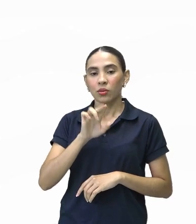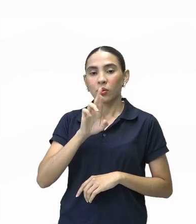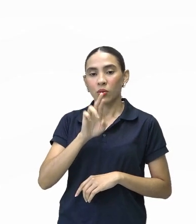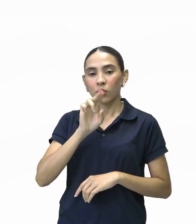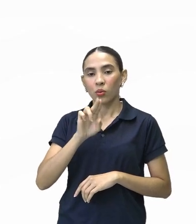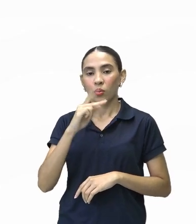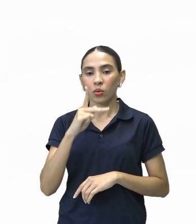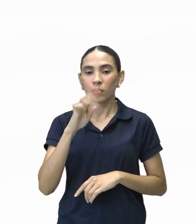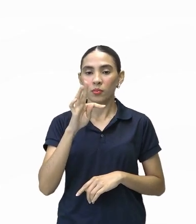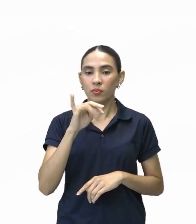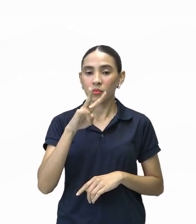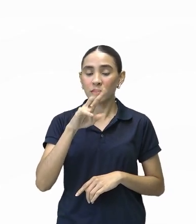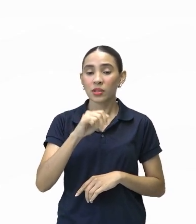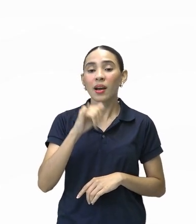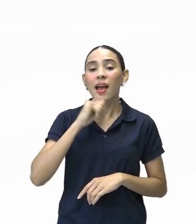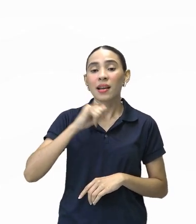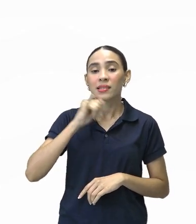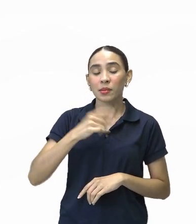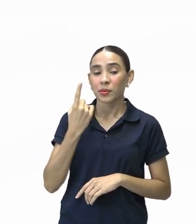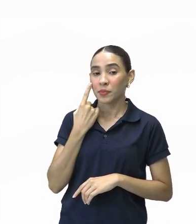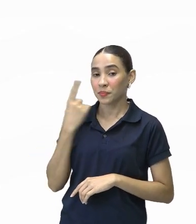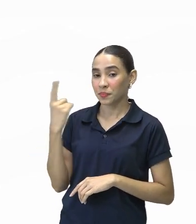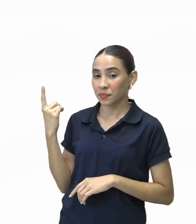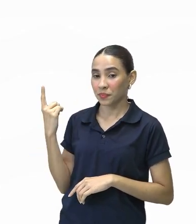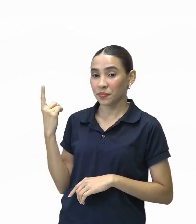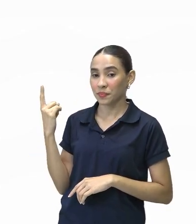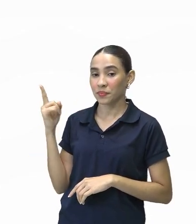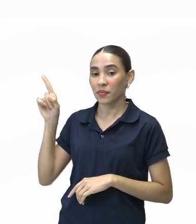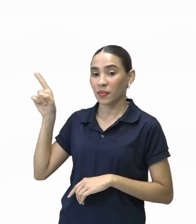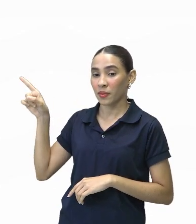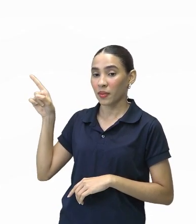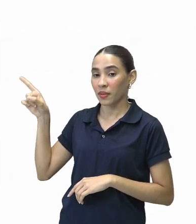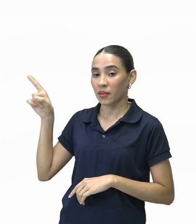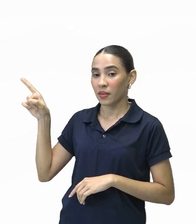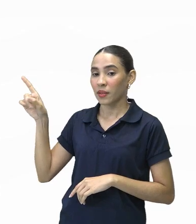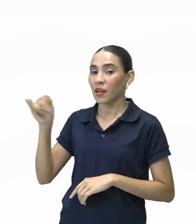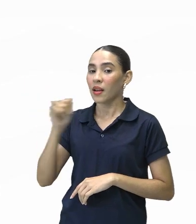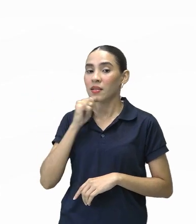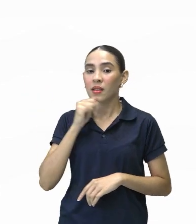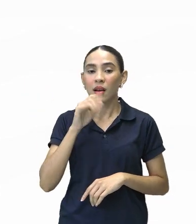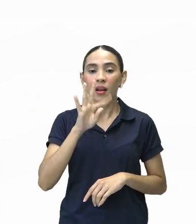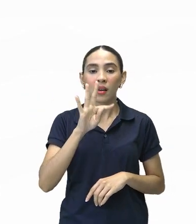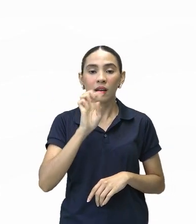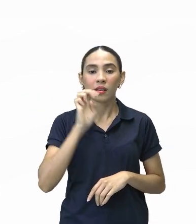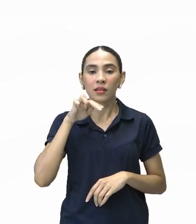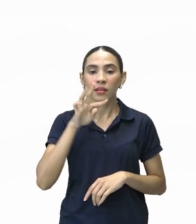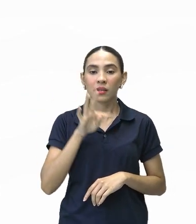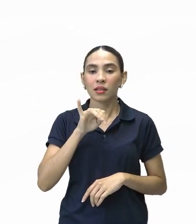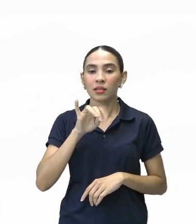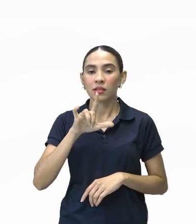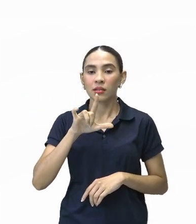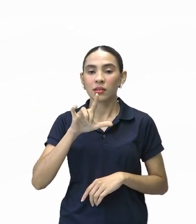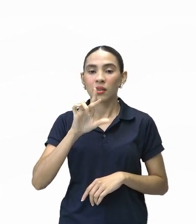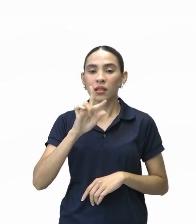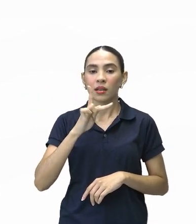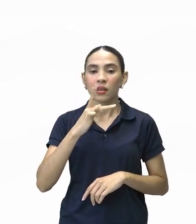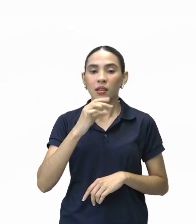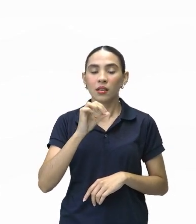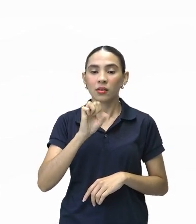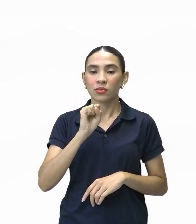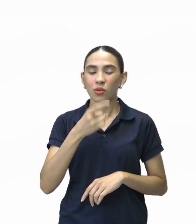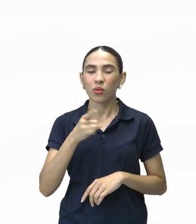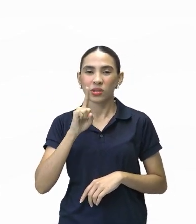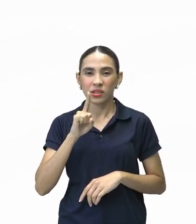como exemplo essa imagem que vocês já estão vendo aí, do tentilhão. Esse tentilhão aí, que ele foi um